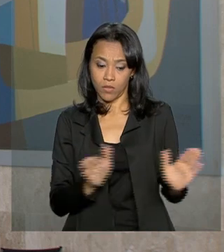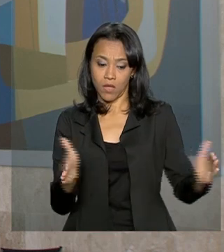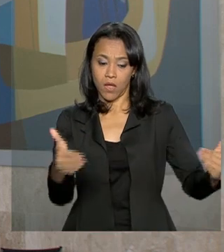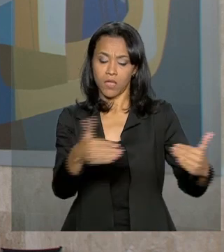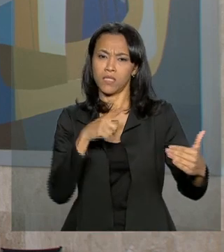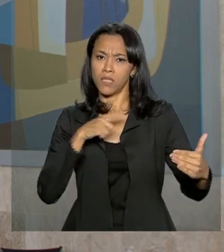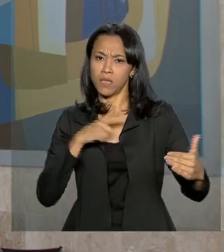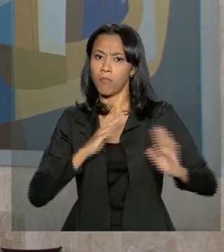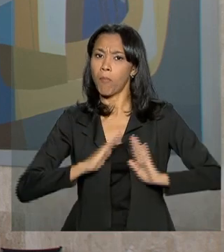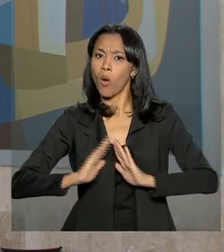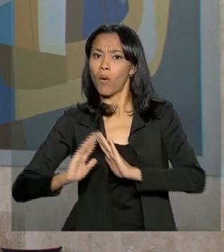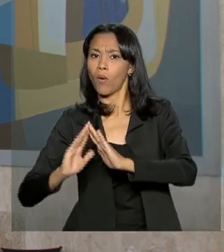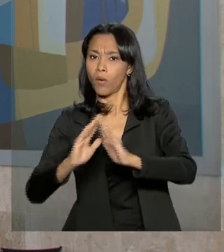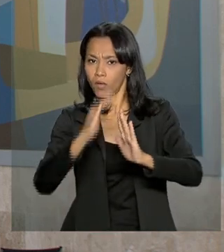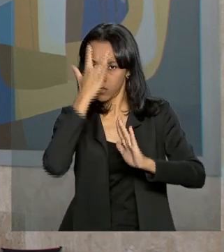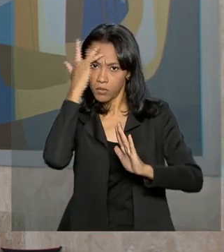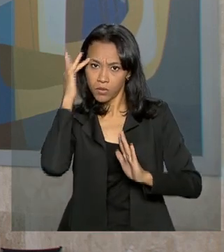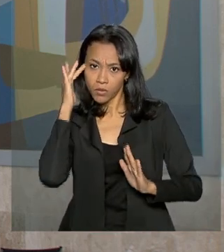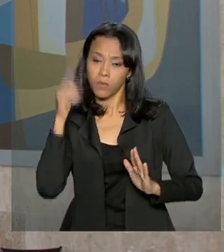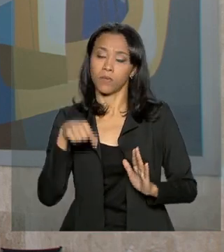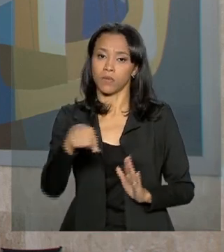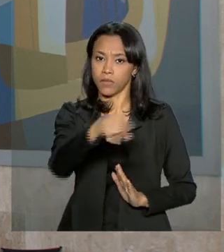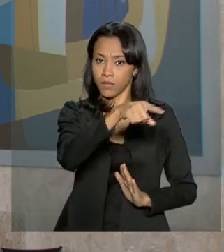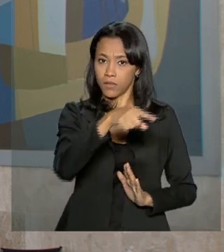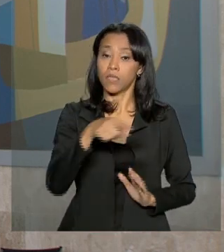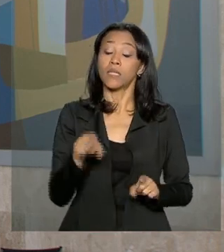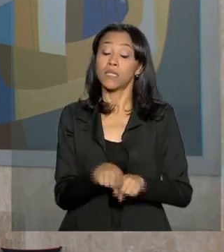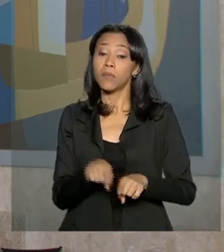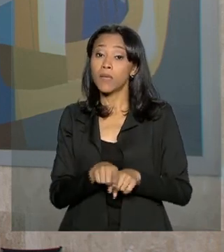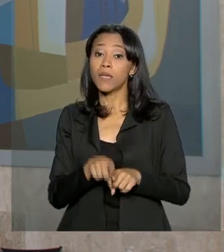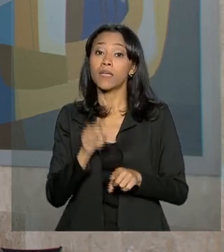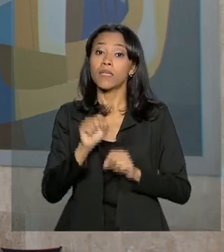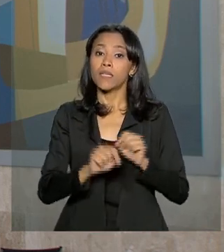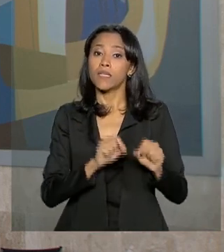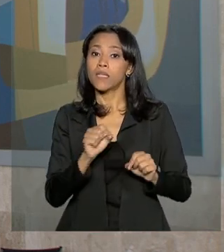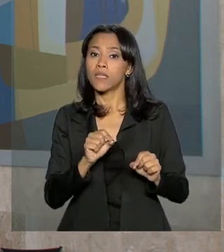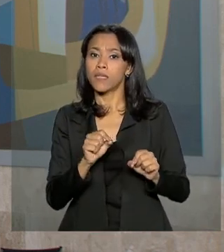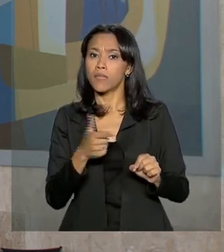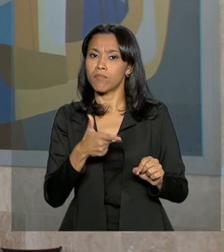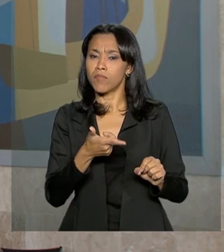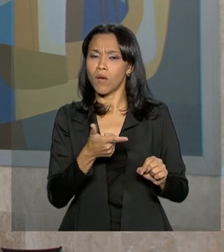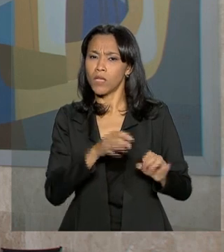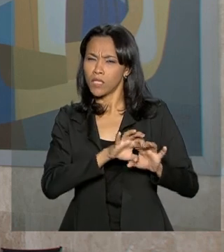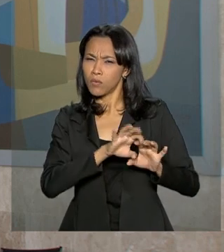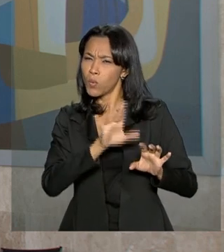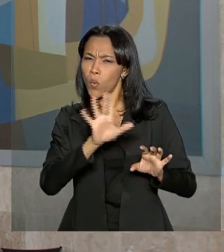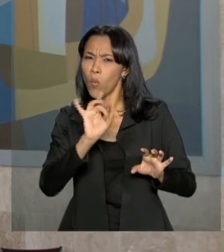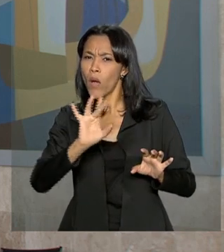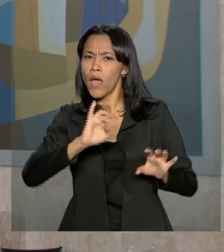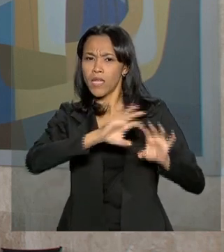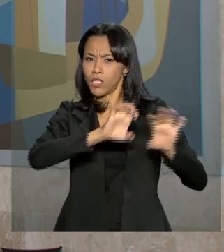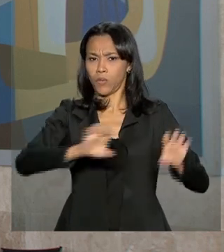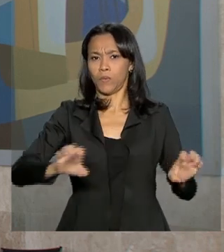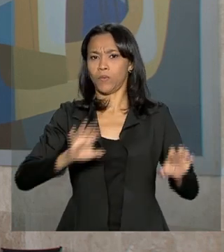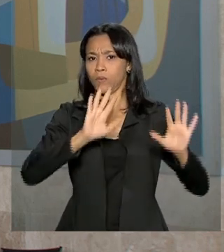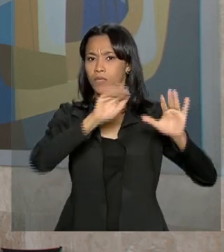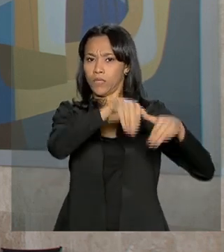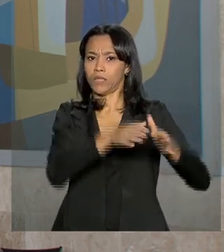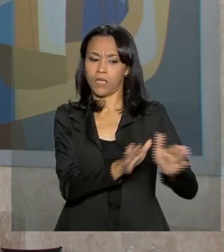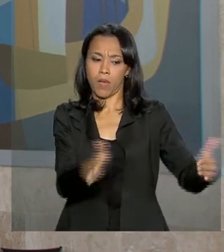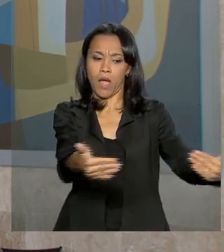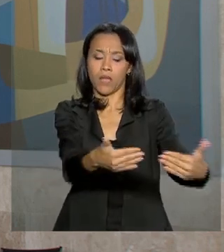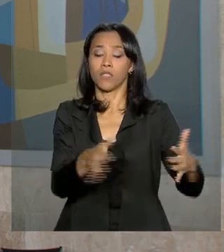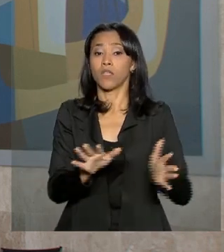densamente povoada, por exemplo, e não diz respeito às condições estruturais da barragem em si. Já o critério de